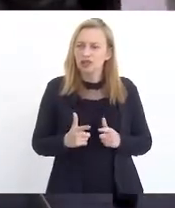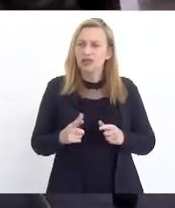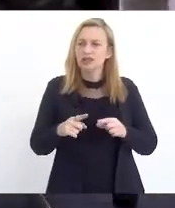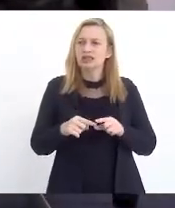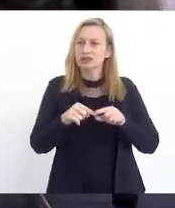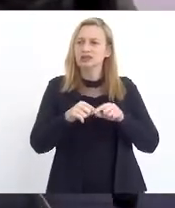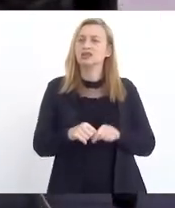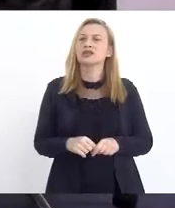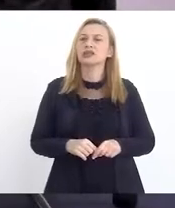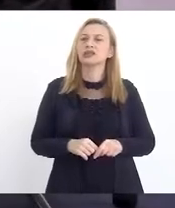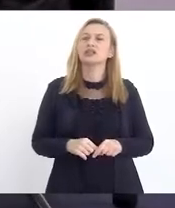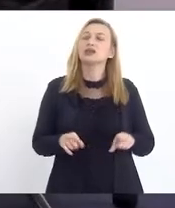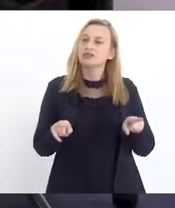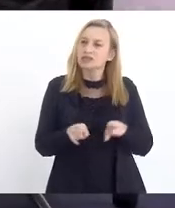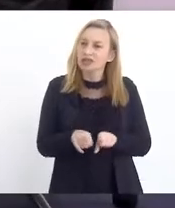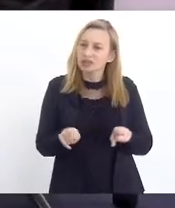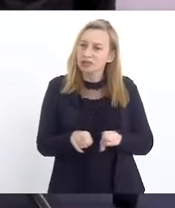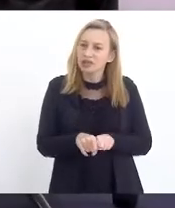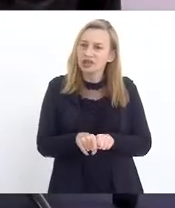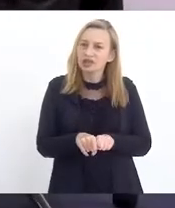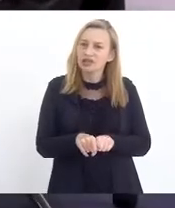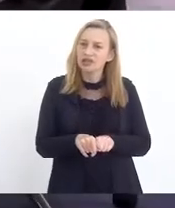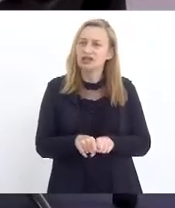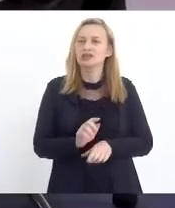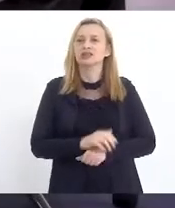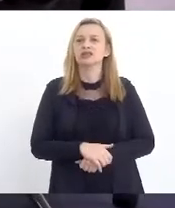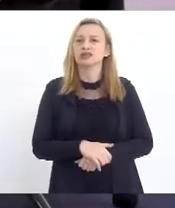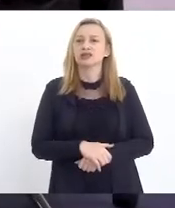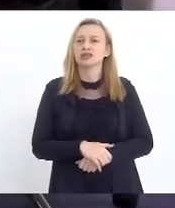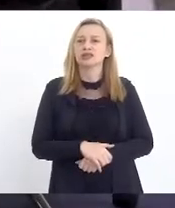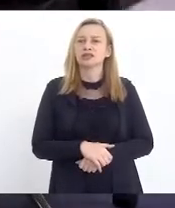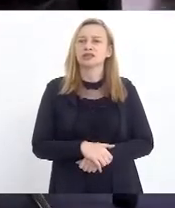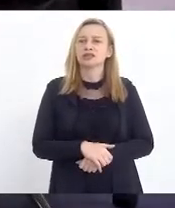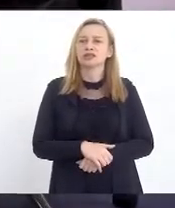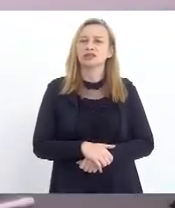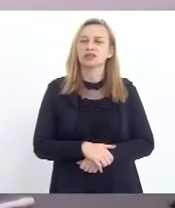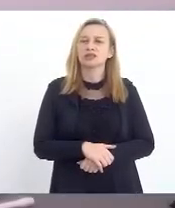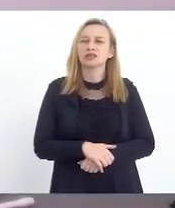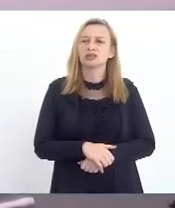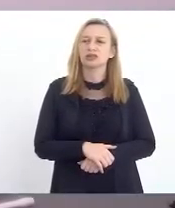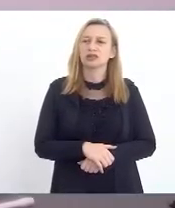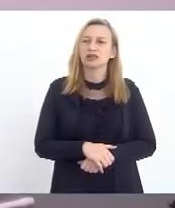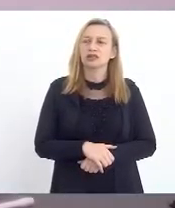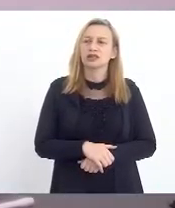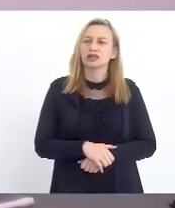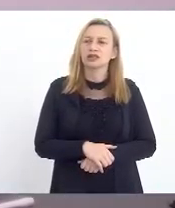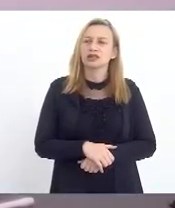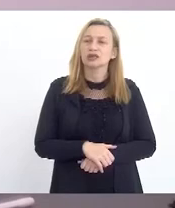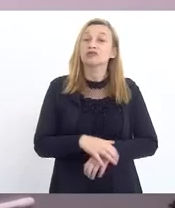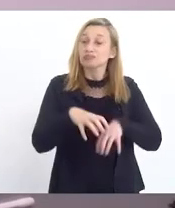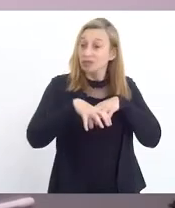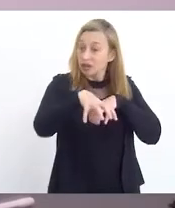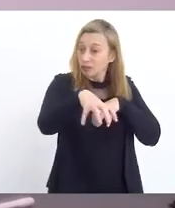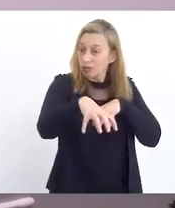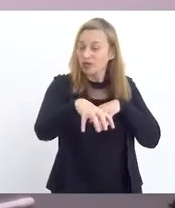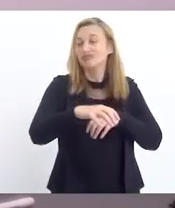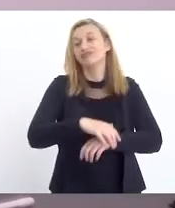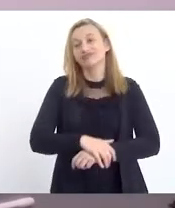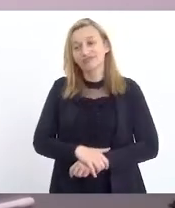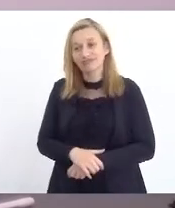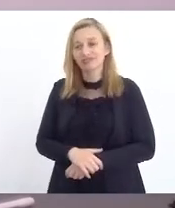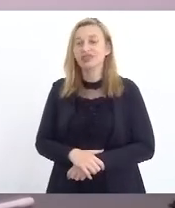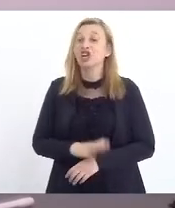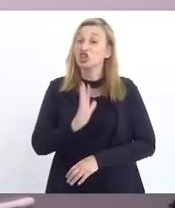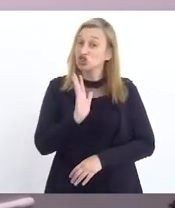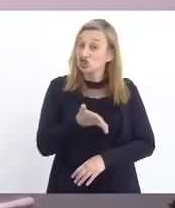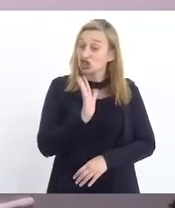sala e também as participações que se encontram no modo remoto, no modo virtual, já